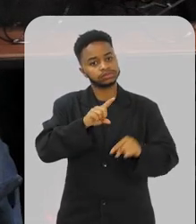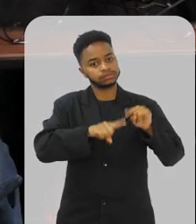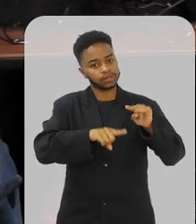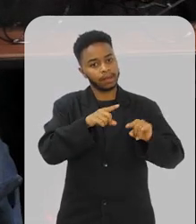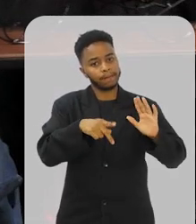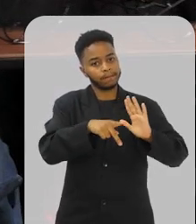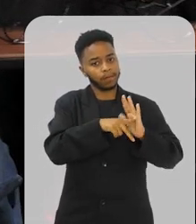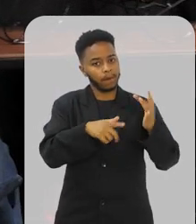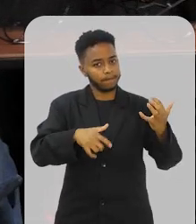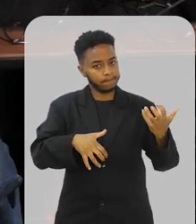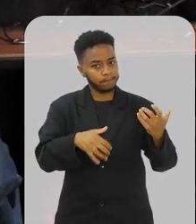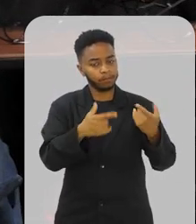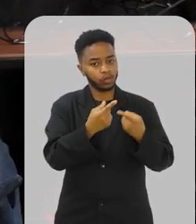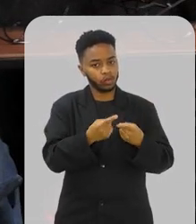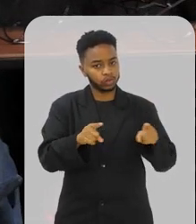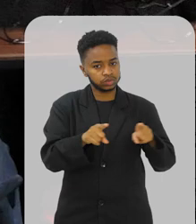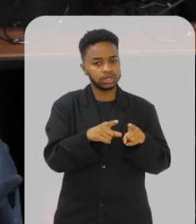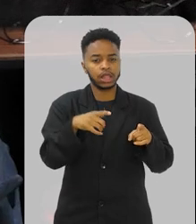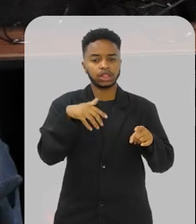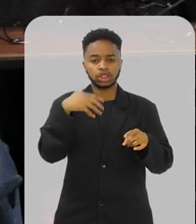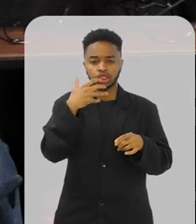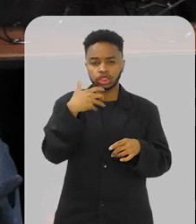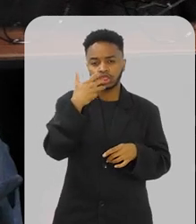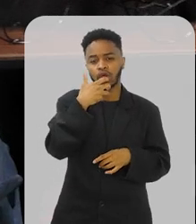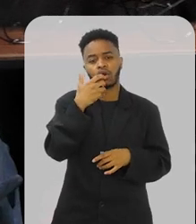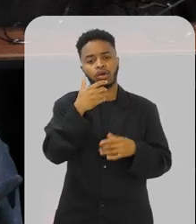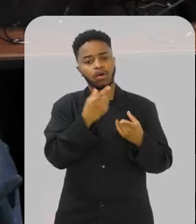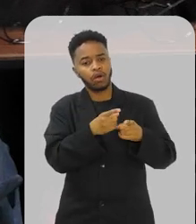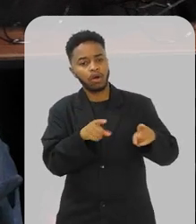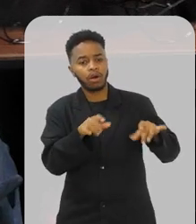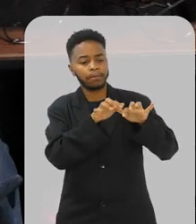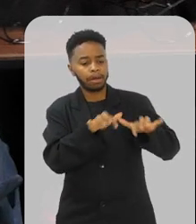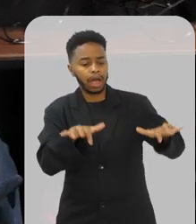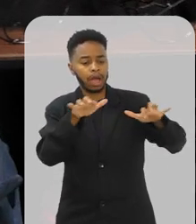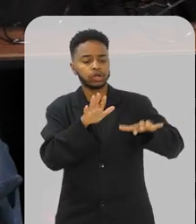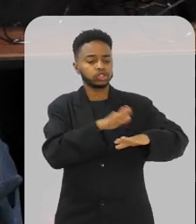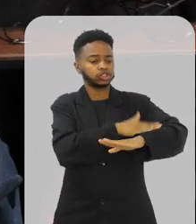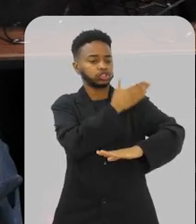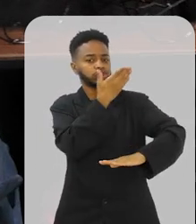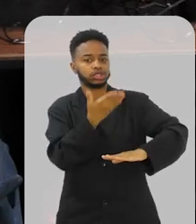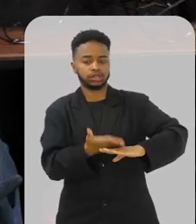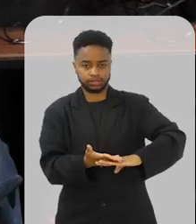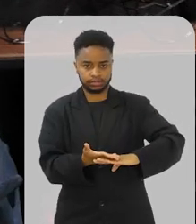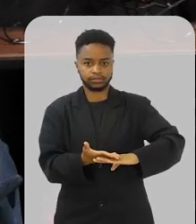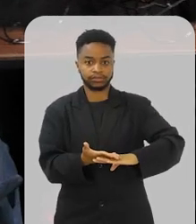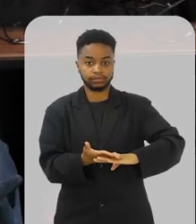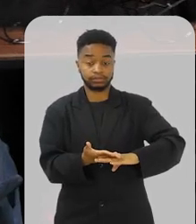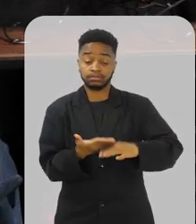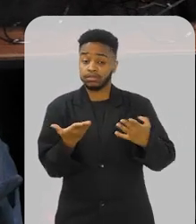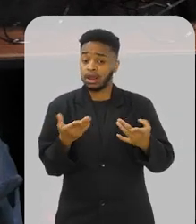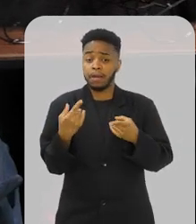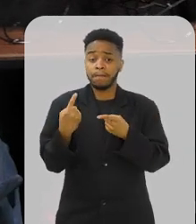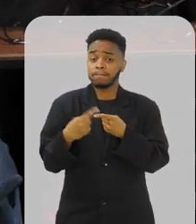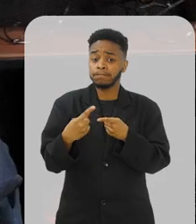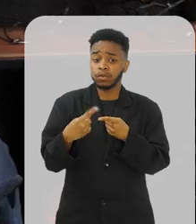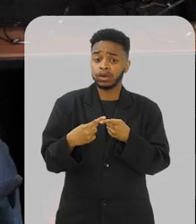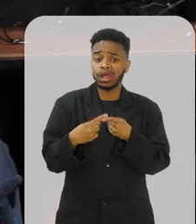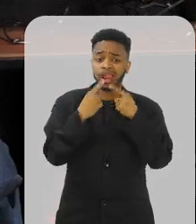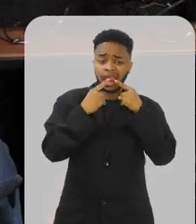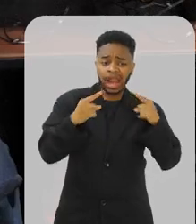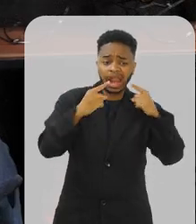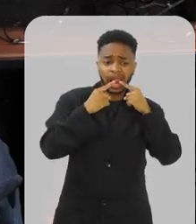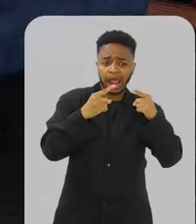instrumentos musicais e elas tocam e cantam o tempo inteiro. E por que não se há